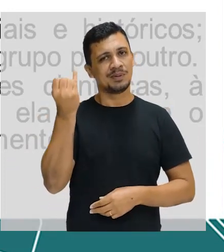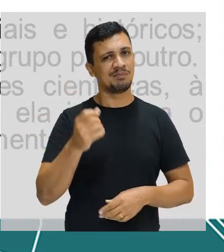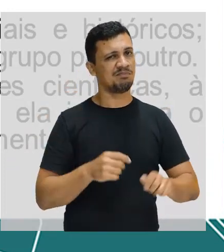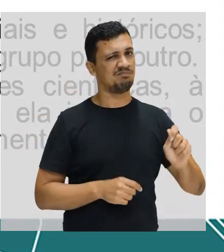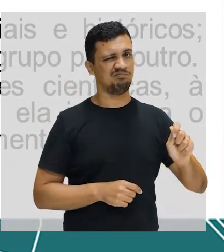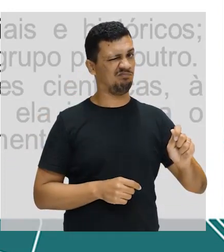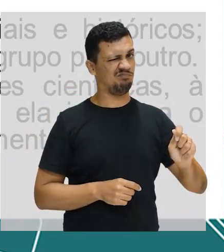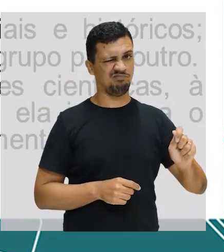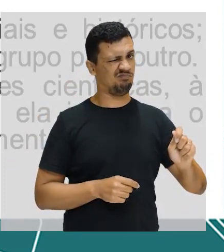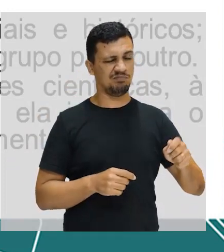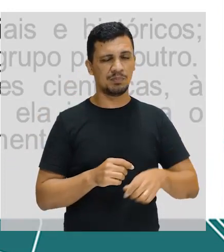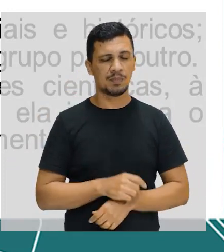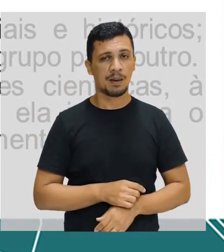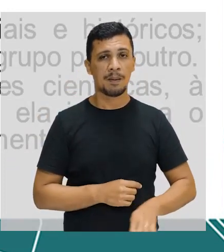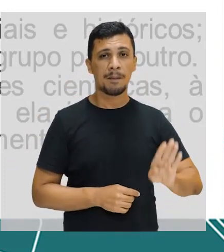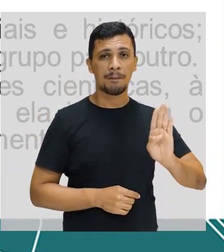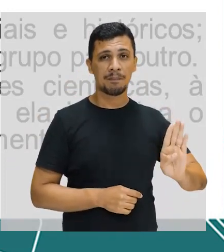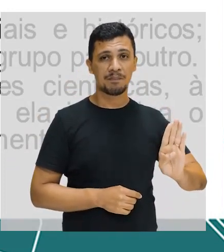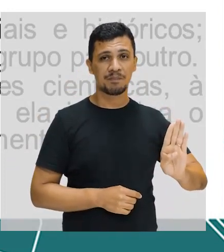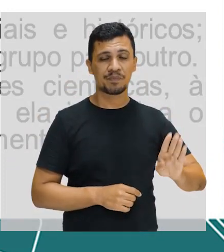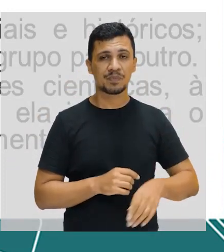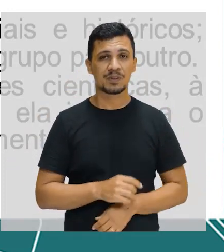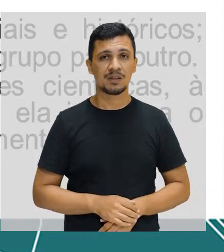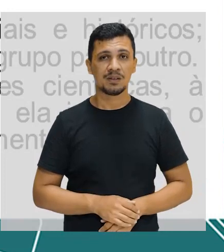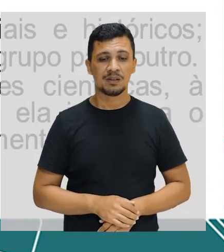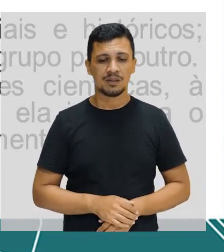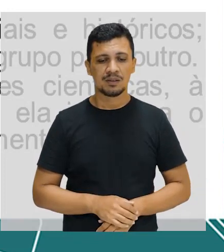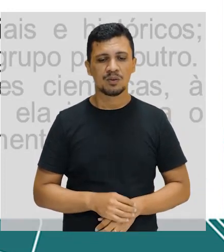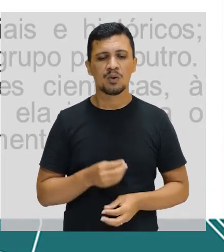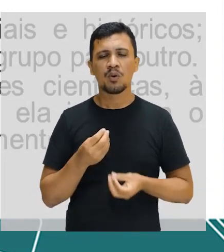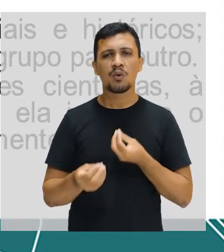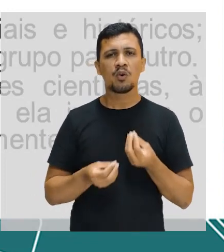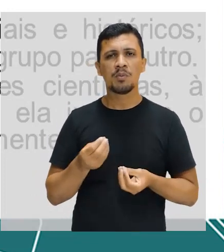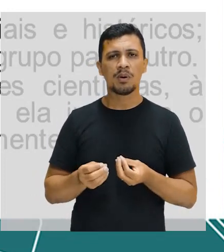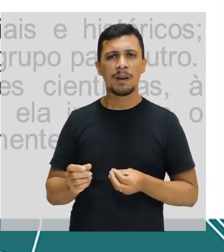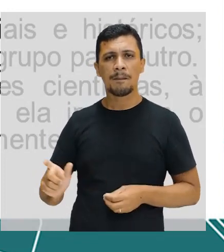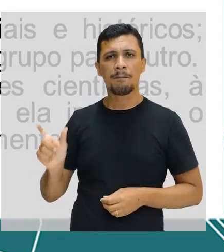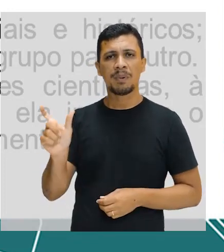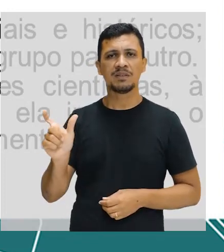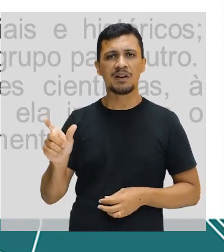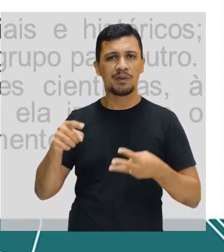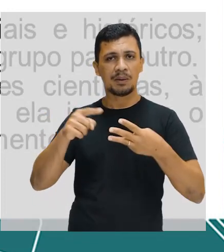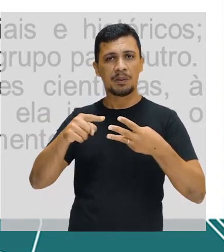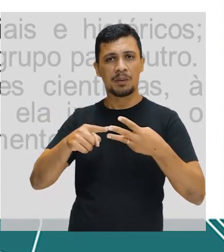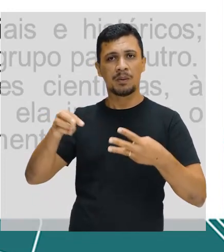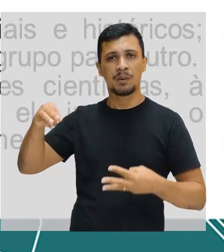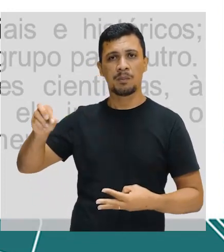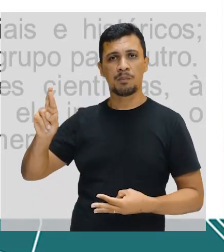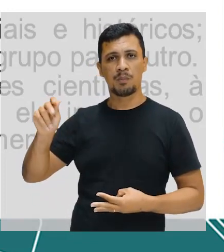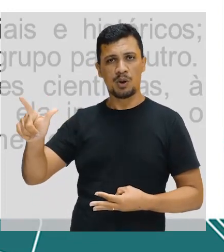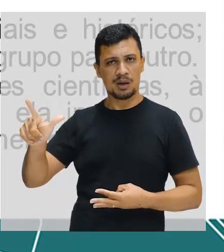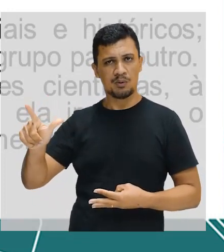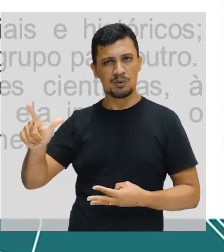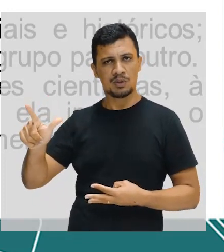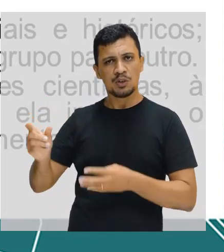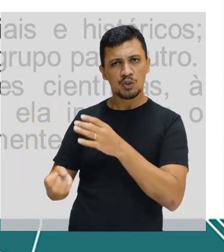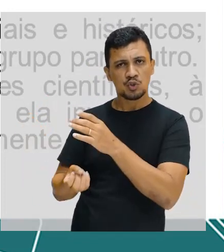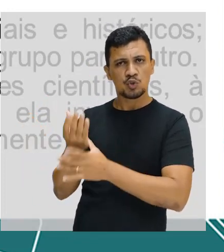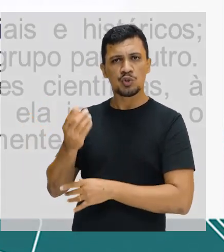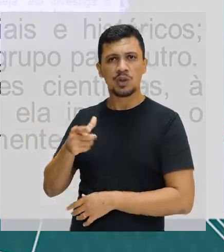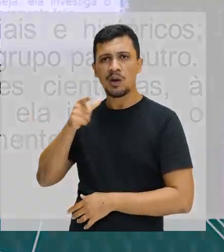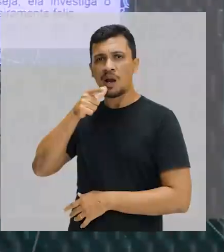negócio, né? Letra B. Etimologicamente, a palavra moral deriva do grego? Não, gente. A palavra moral vem